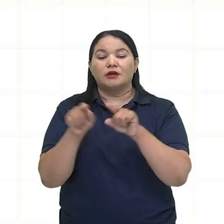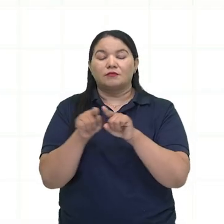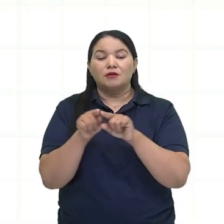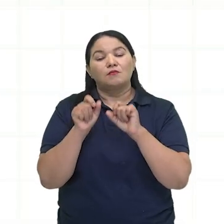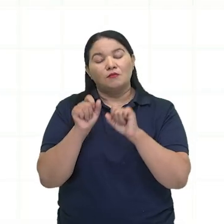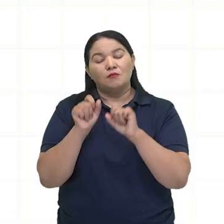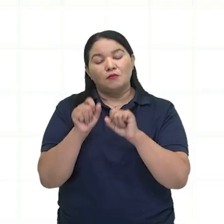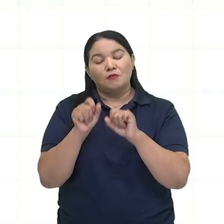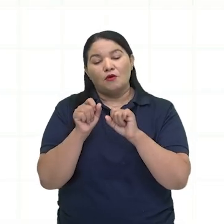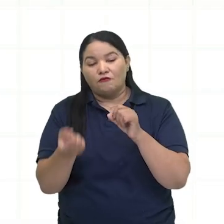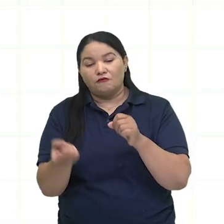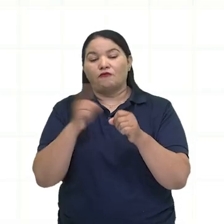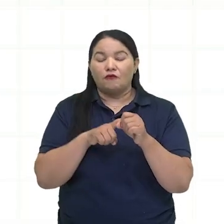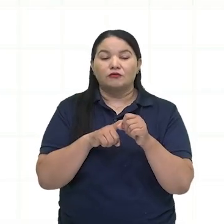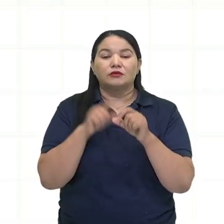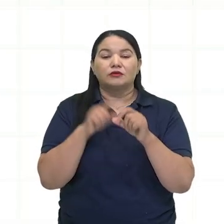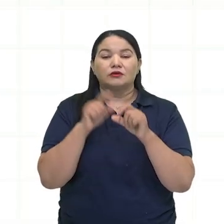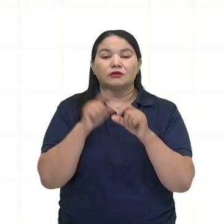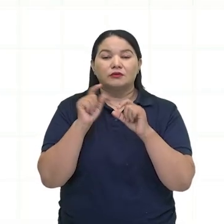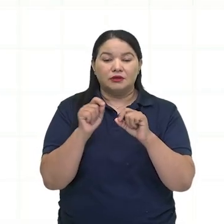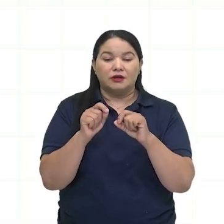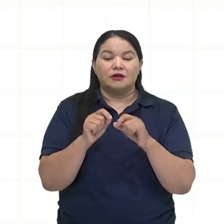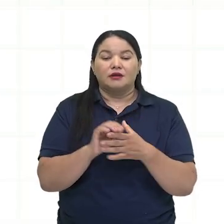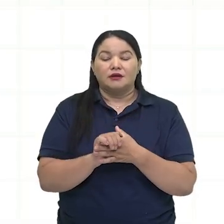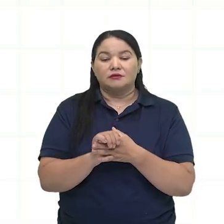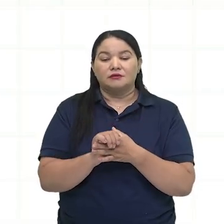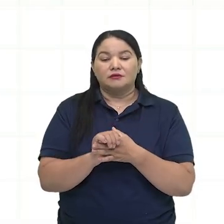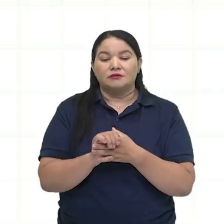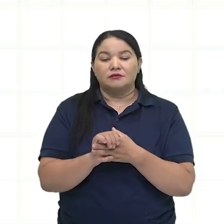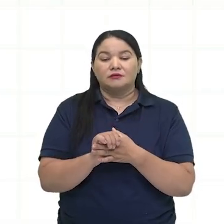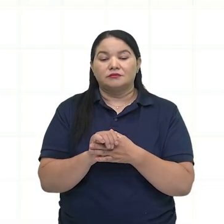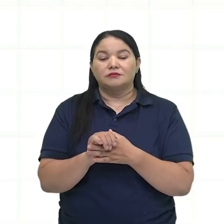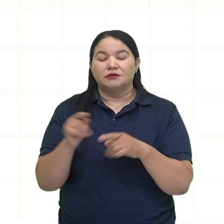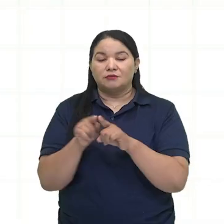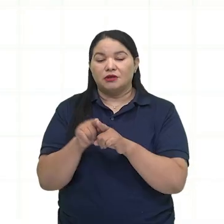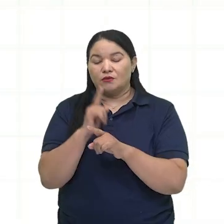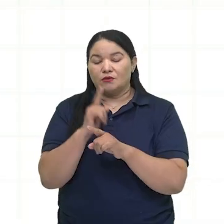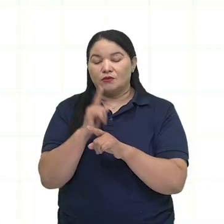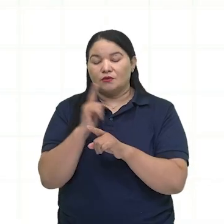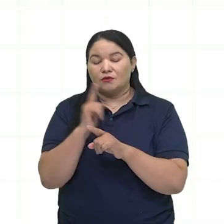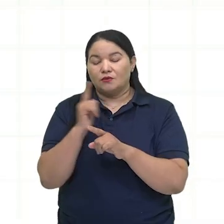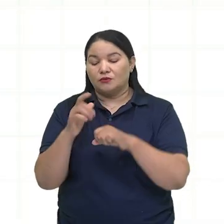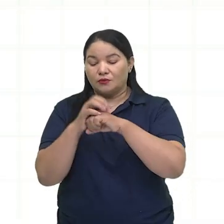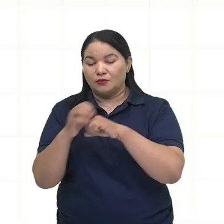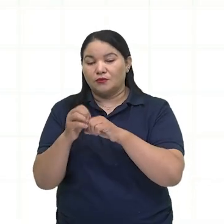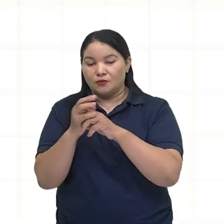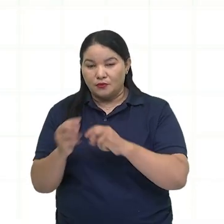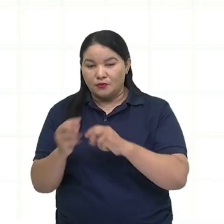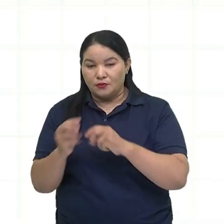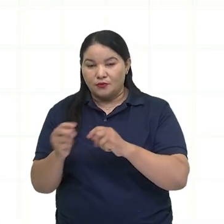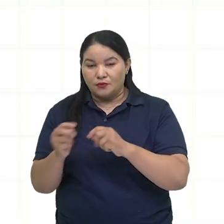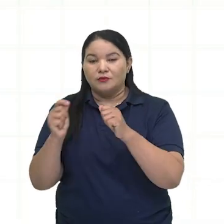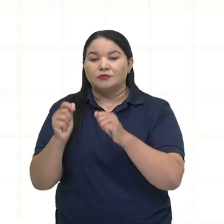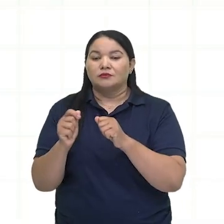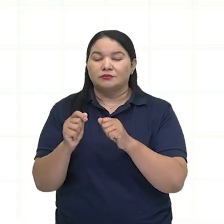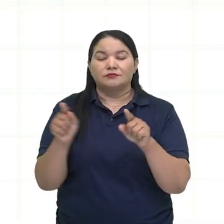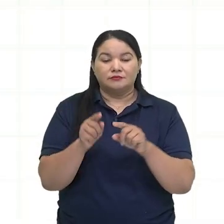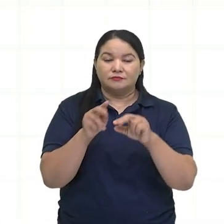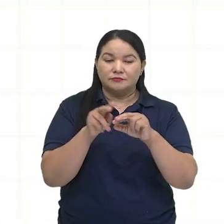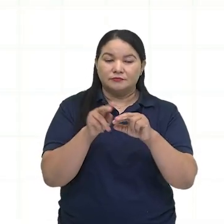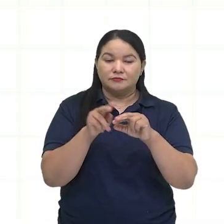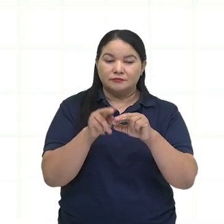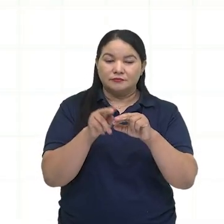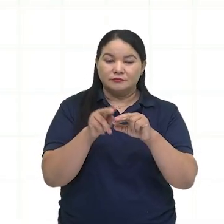pode também se transformar numa rocha sedimentar, certo? Então, por isso